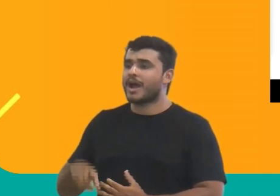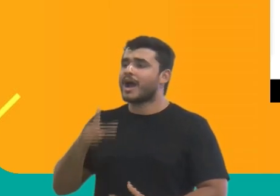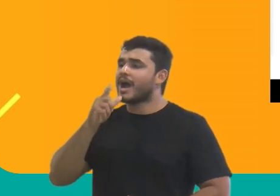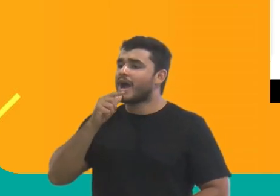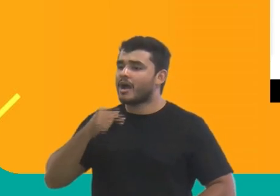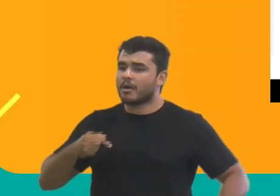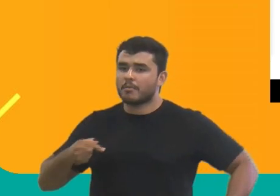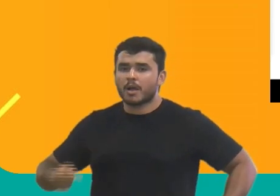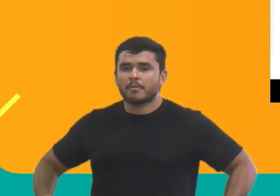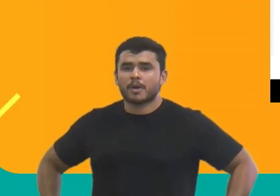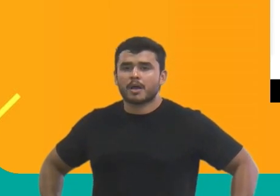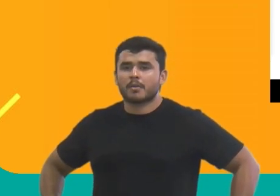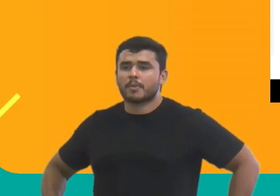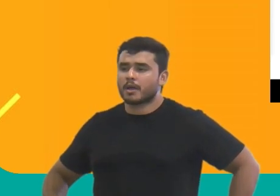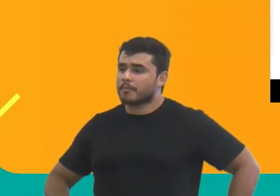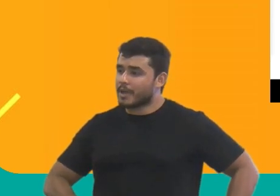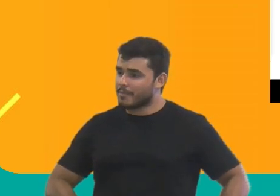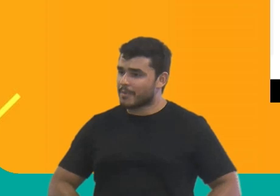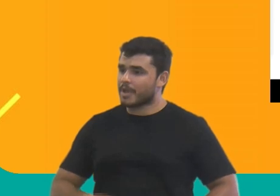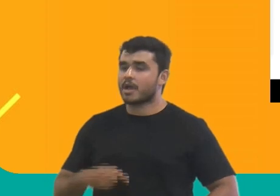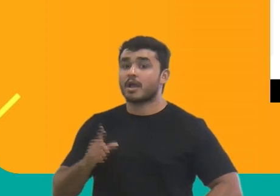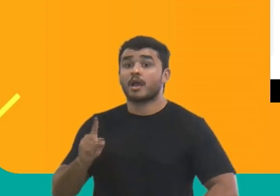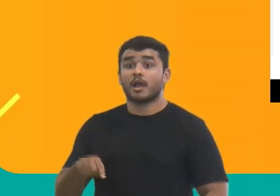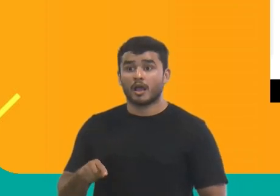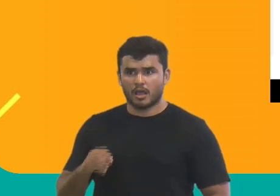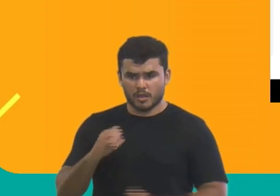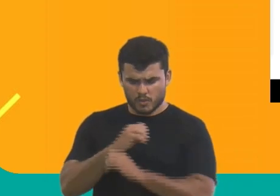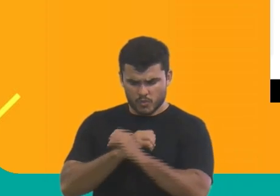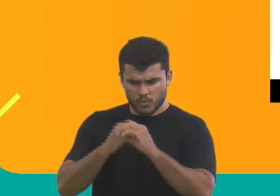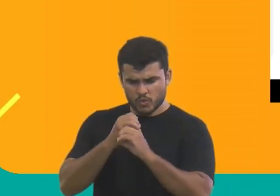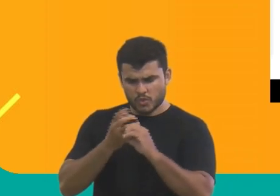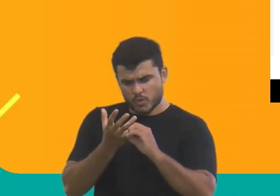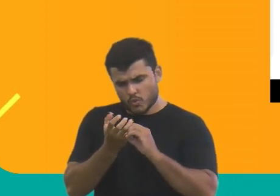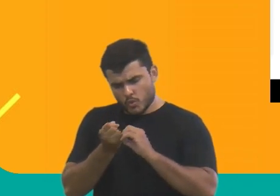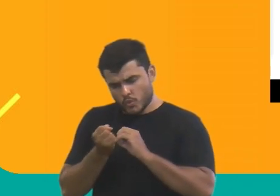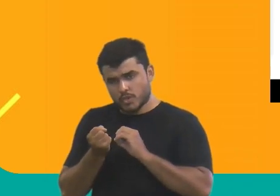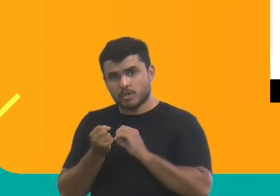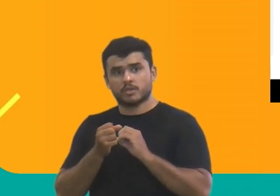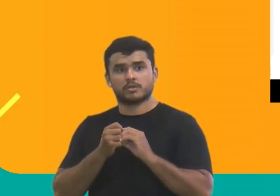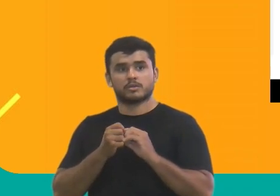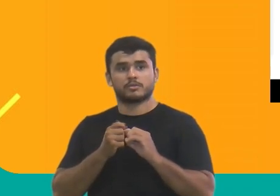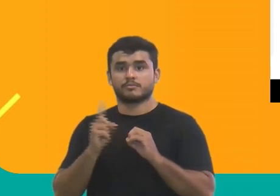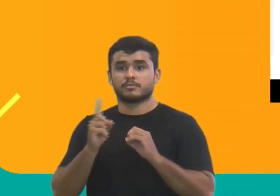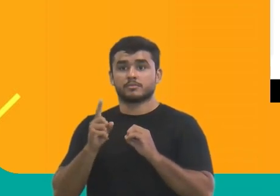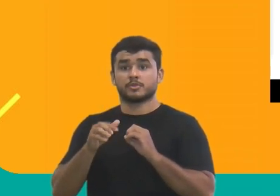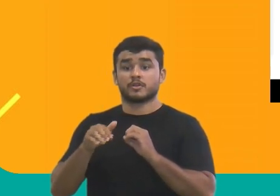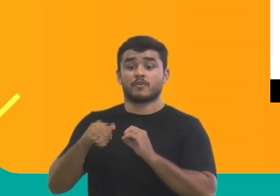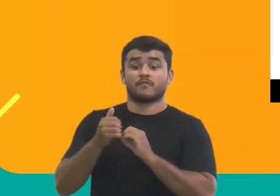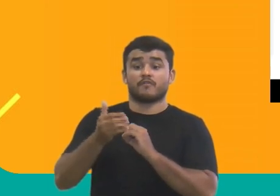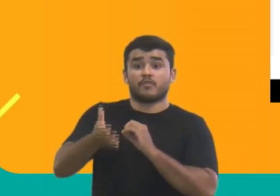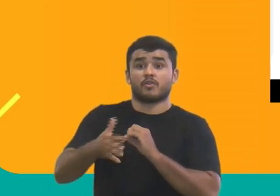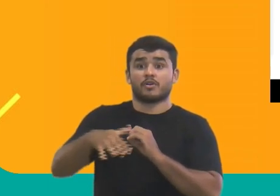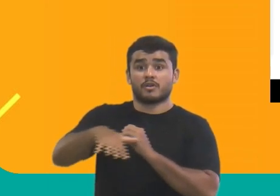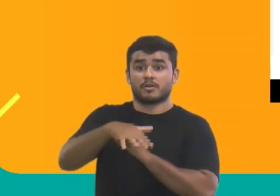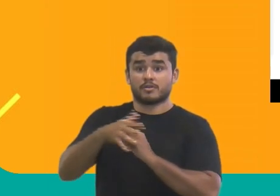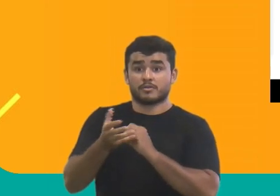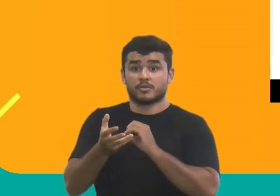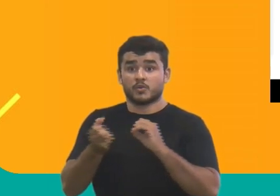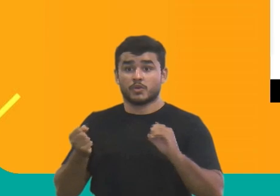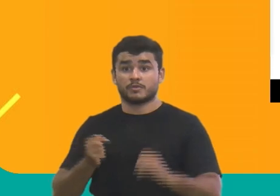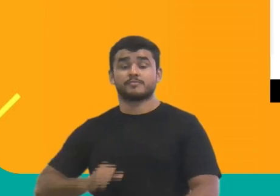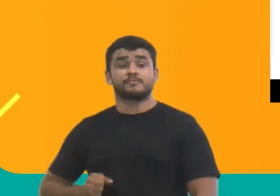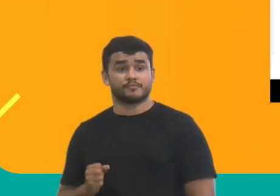partes específicas do meu corpo. É dentro da célula que eu estou tirando essa água? Não. Até mesmo porque